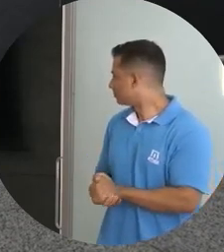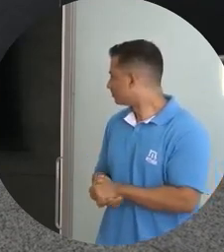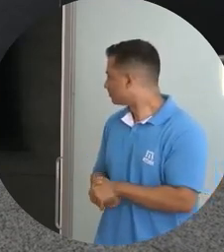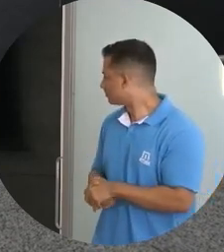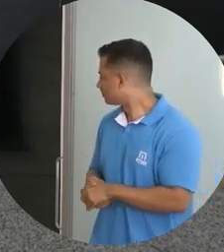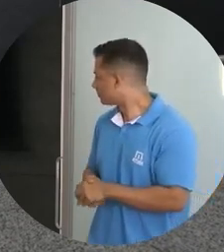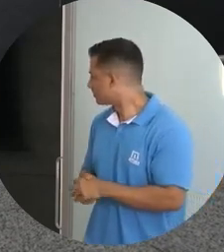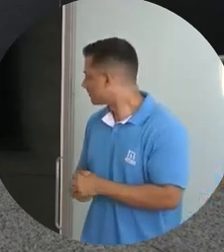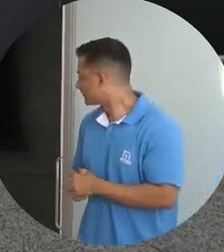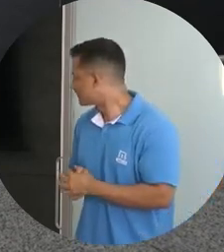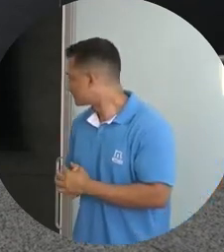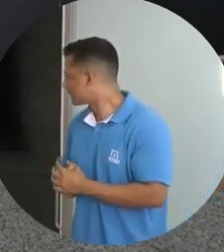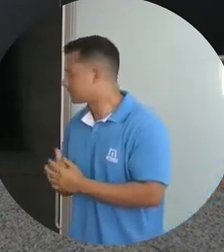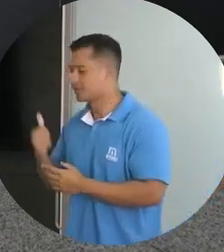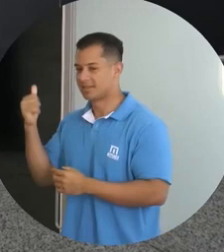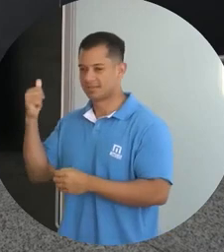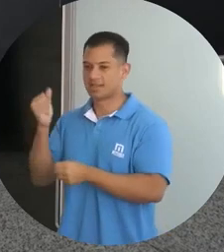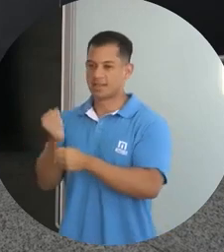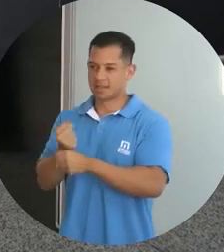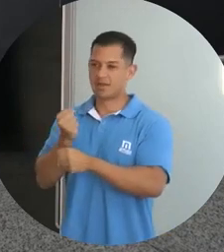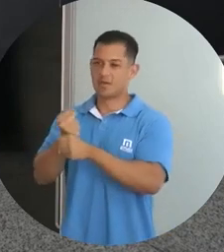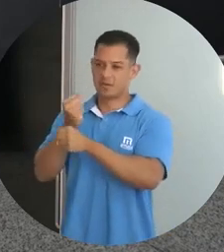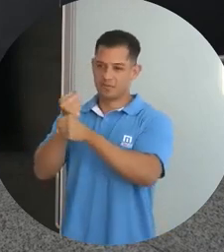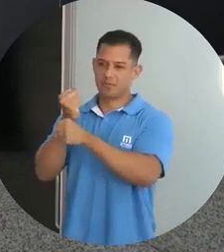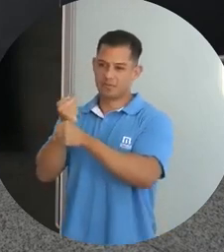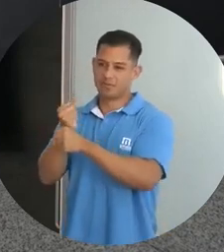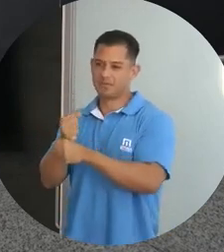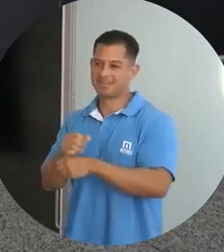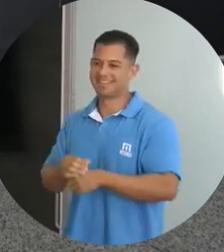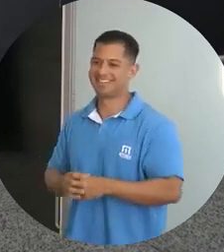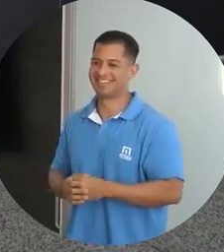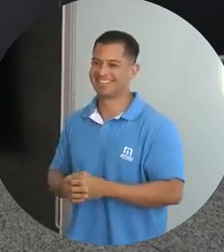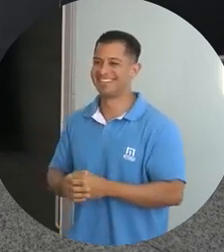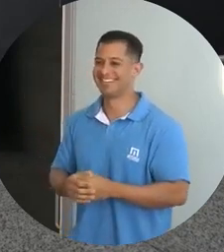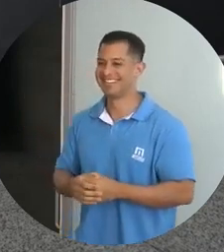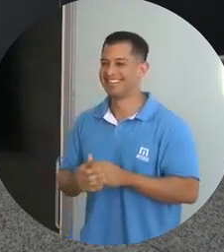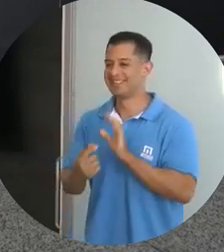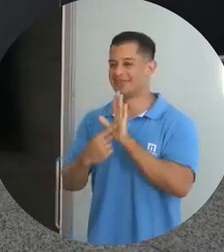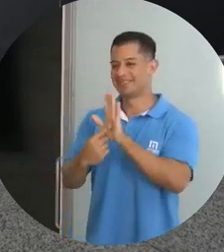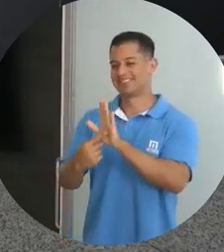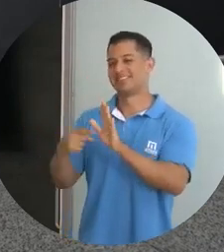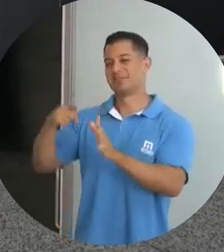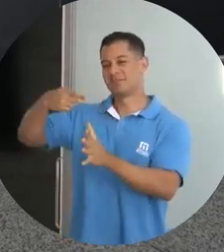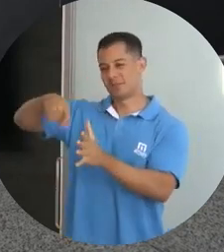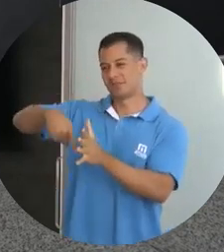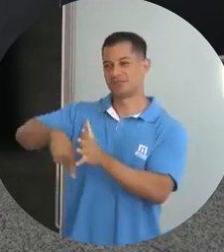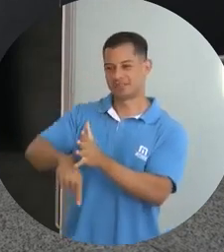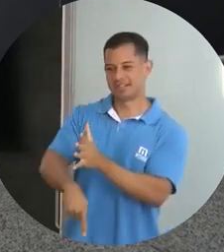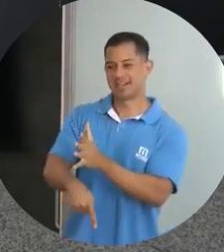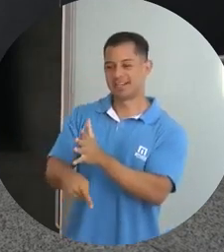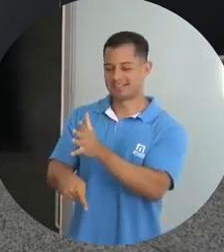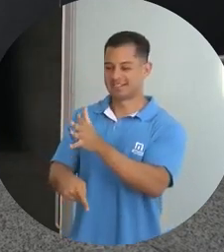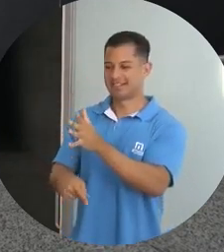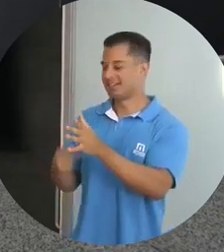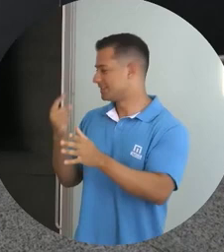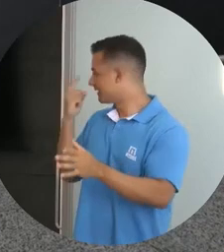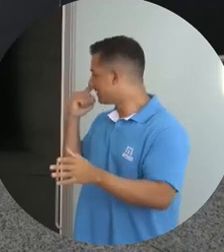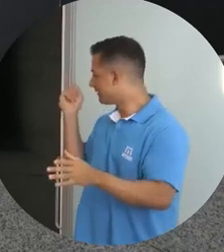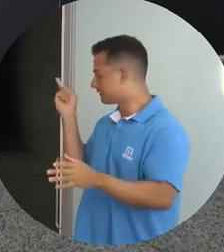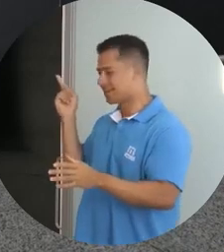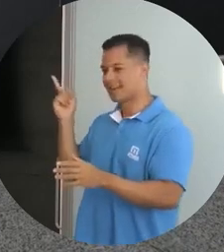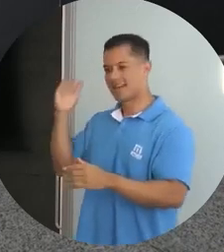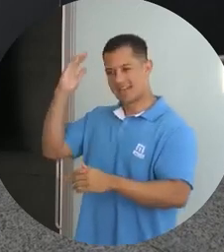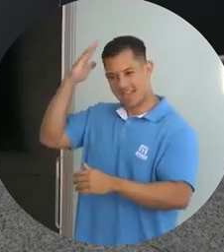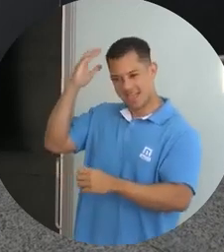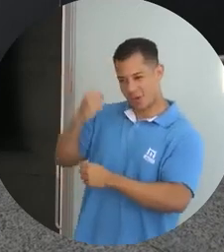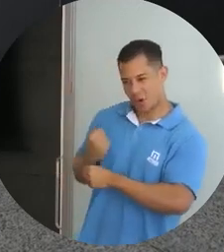Isso ainda é na obra lá, né, mostrando a profundidade que foi escavada, né, a altura do operário em relação às